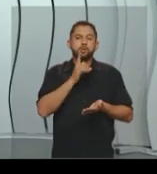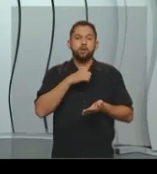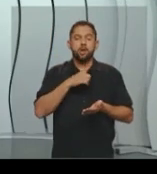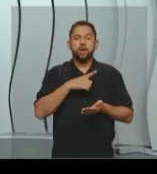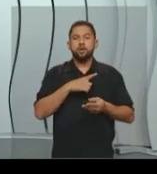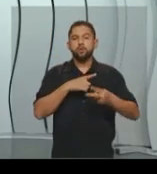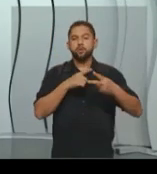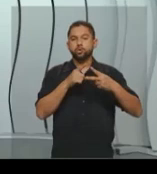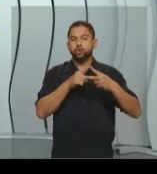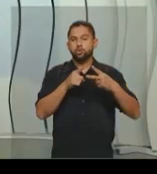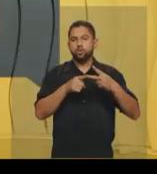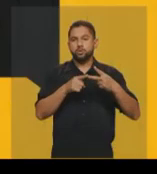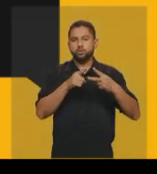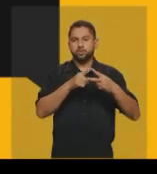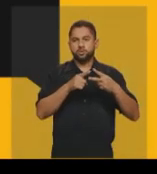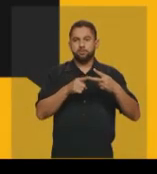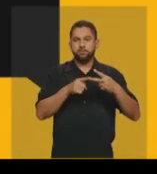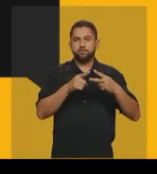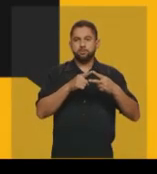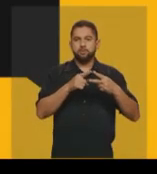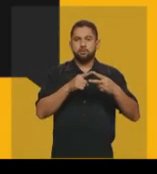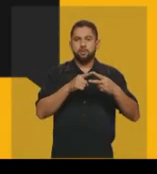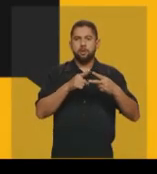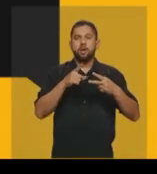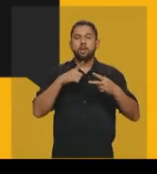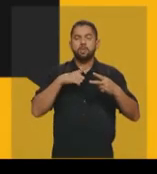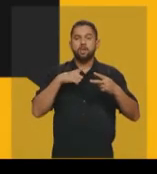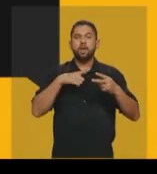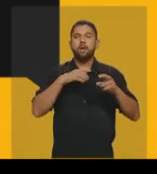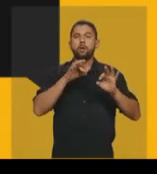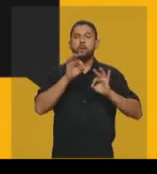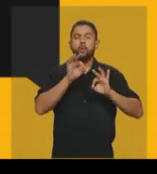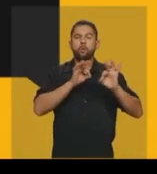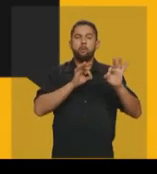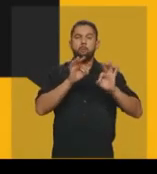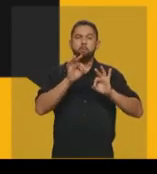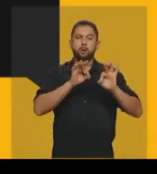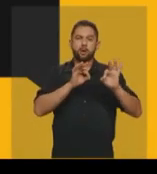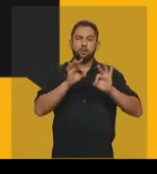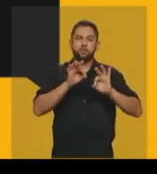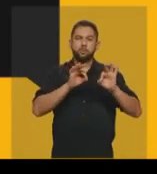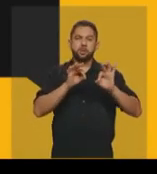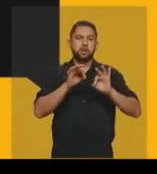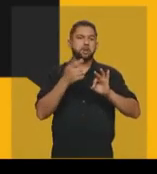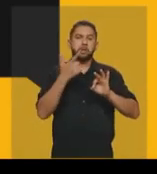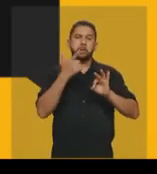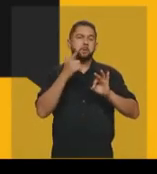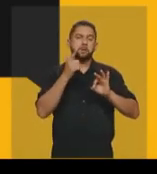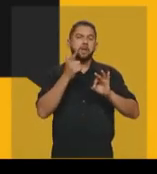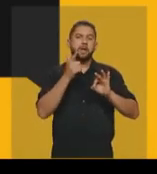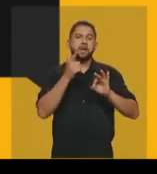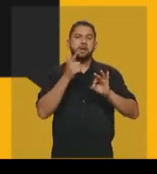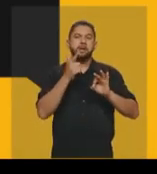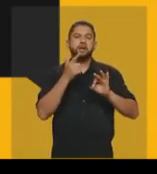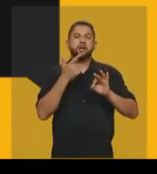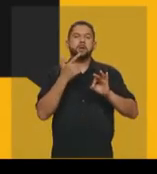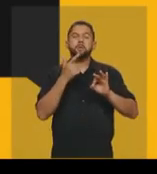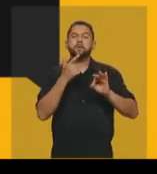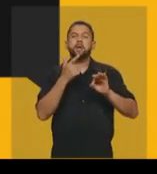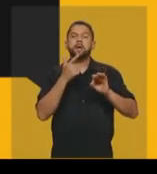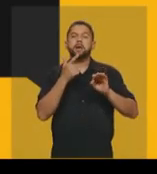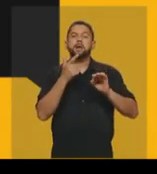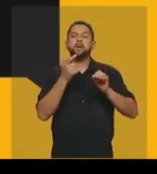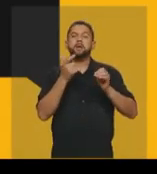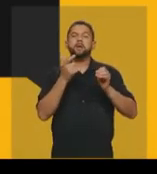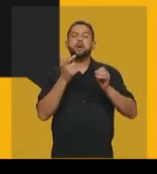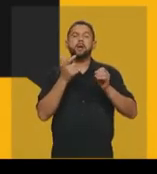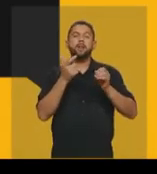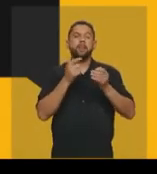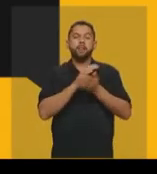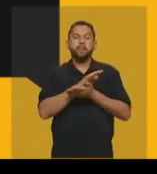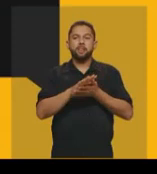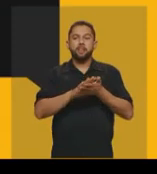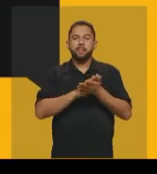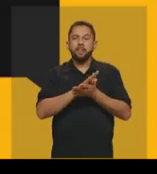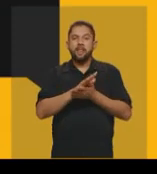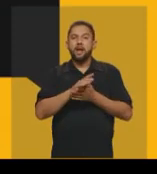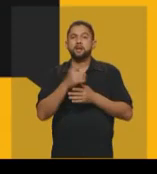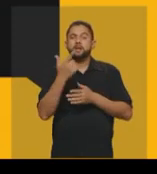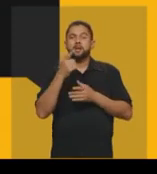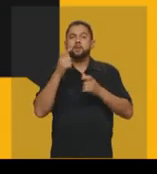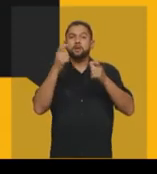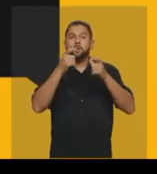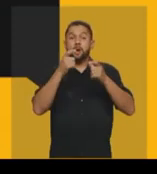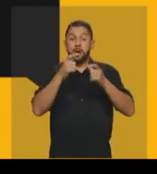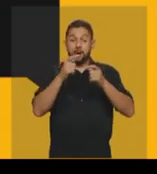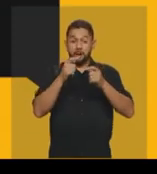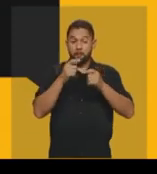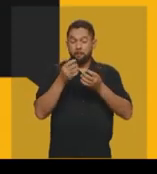instâncias. Ele fala que existe o plano inteligível seria o plano das ideias, das formas perfeitas, imutáveis